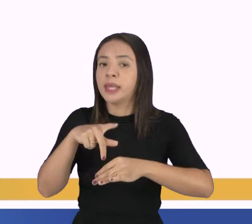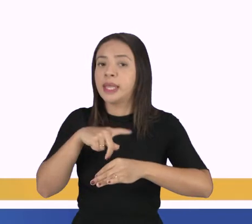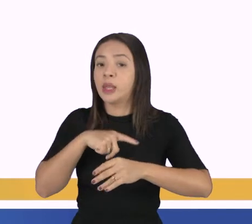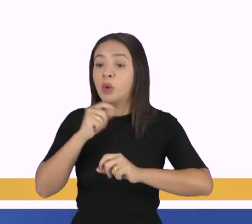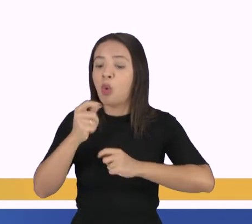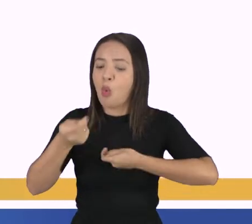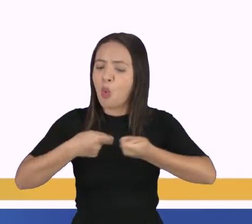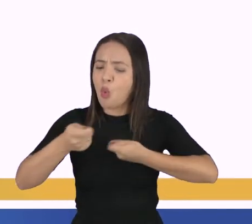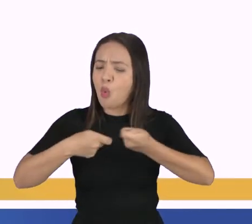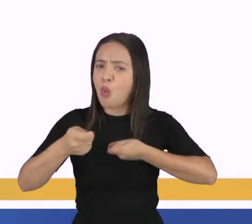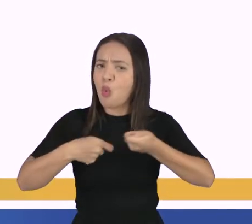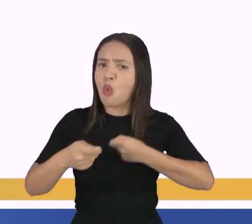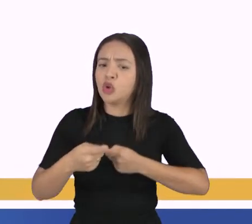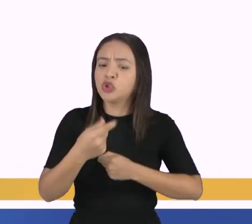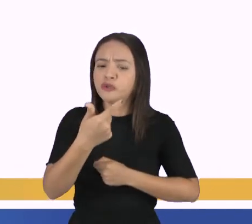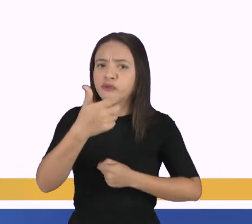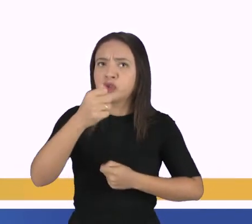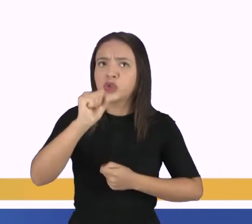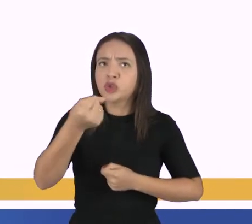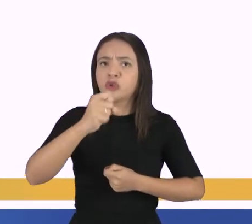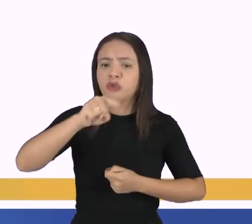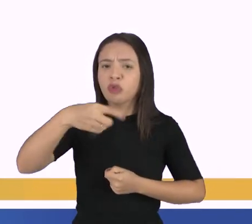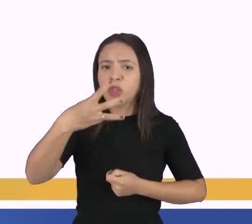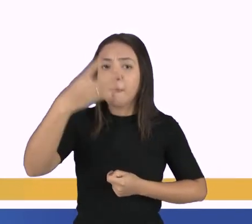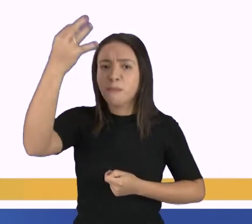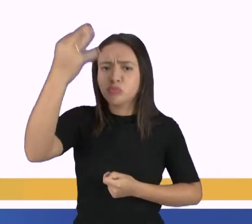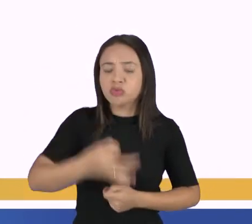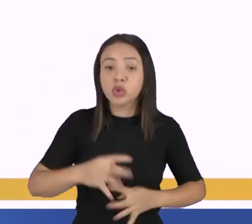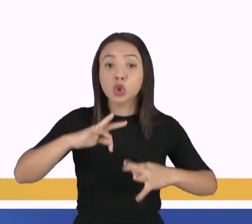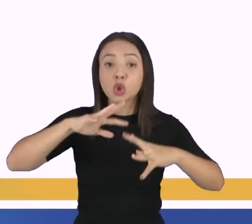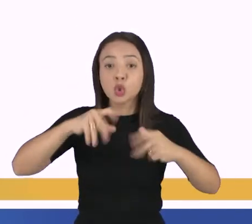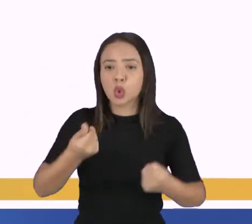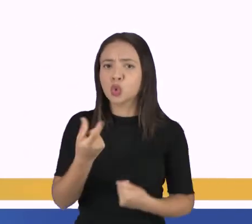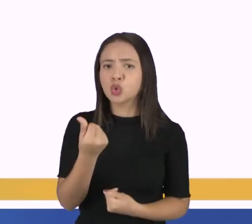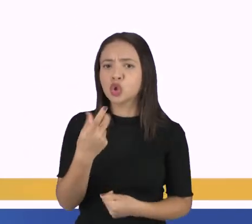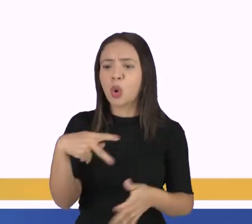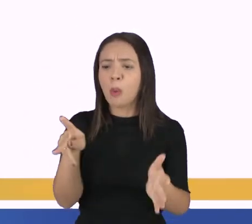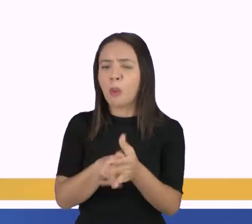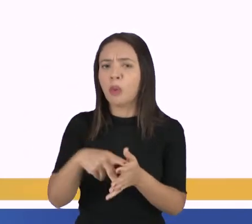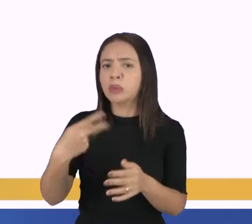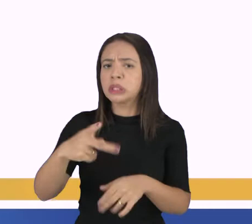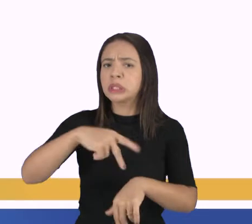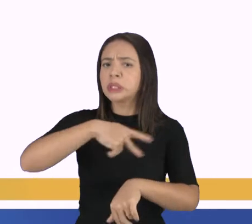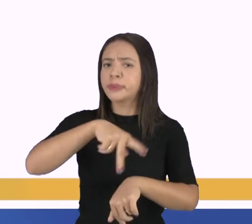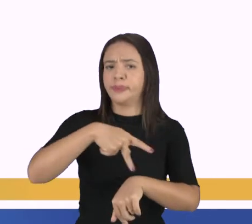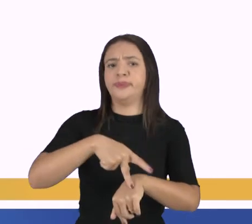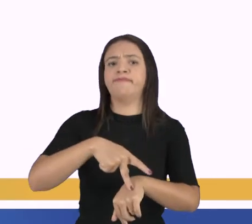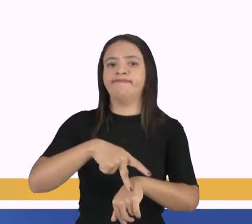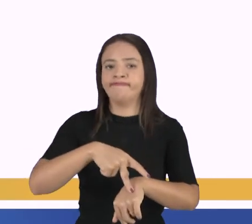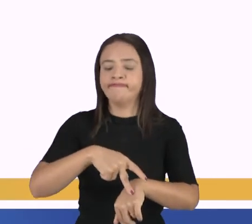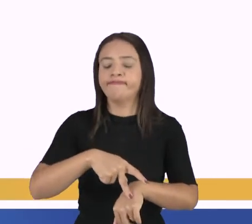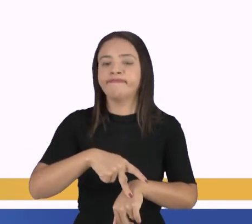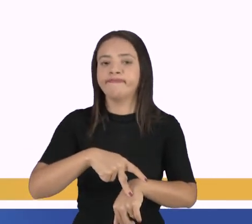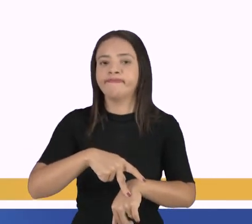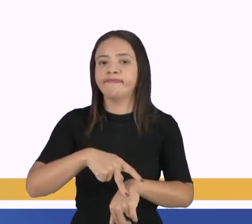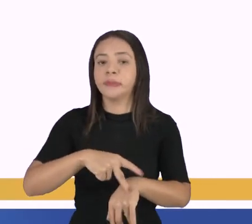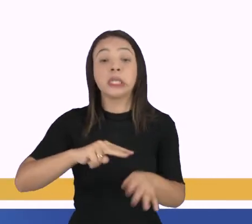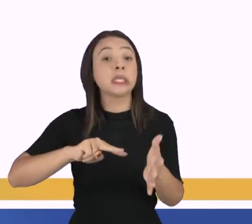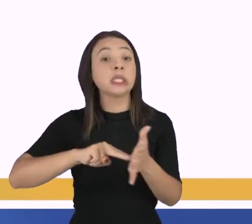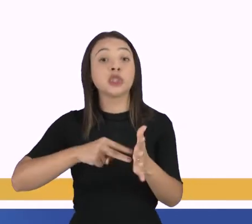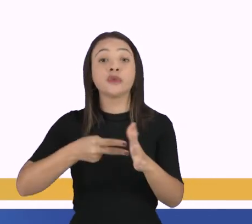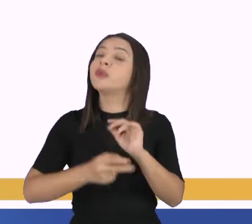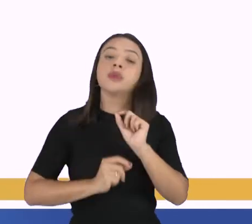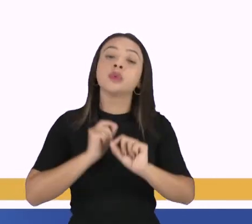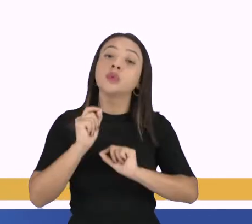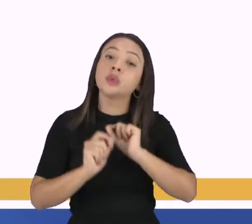administra, ou possui 28,3% das riquezas desses países. 28, 29 e assim por diante. Mostrando que o quê? O que é que esse